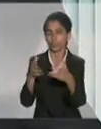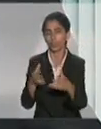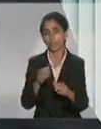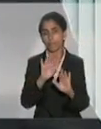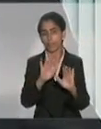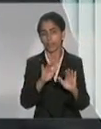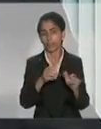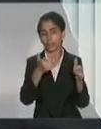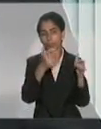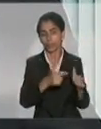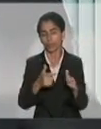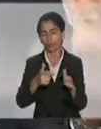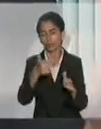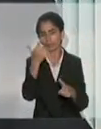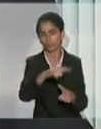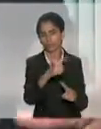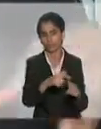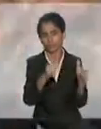fechar?